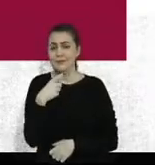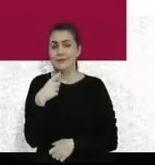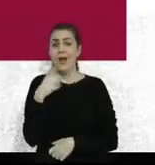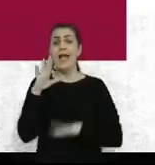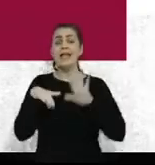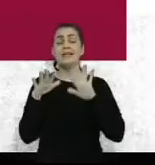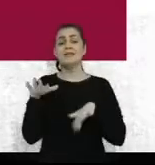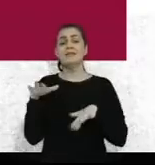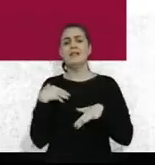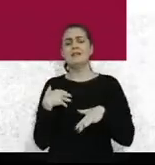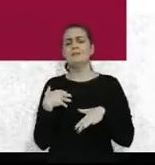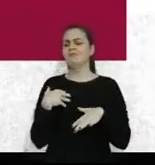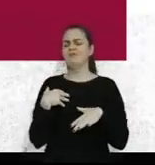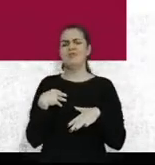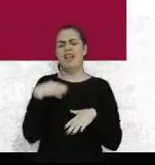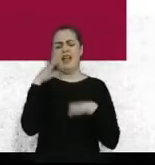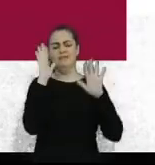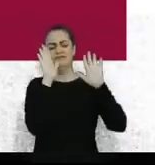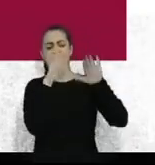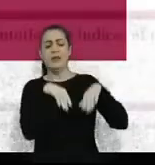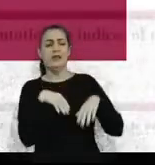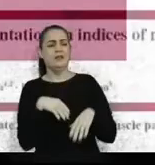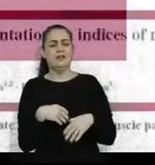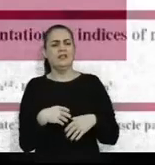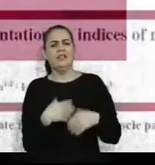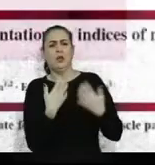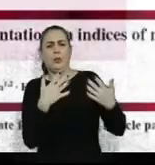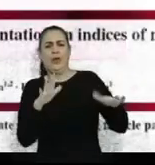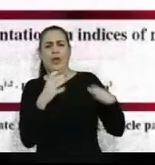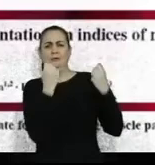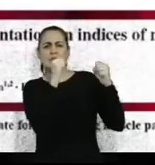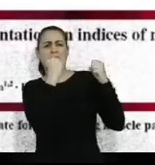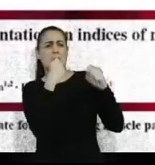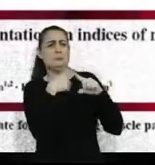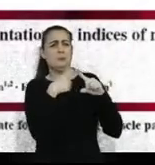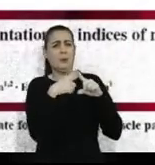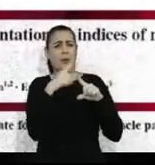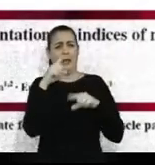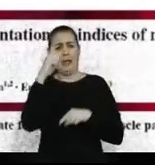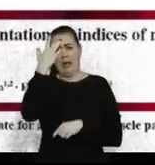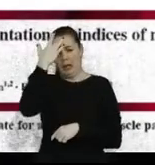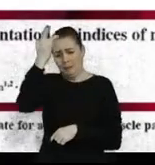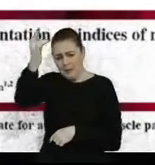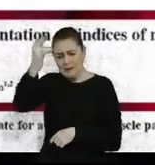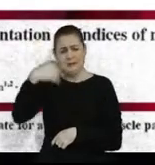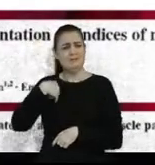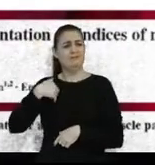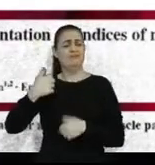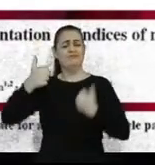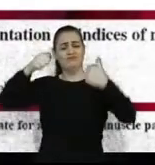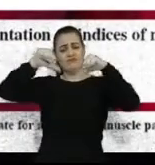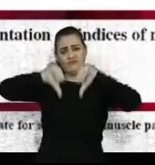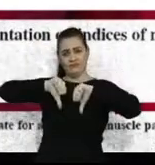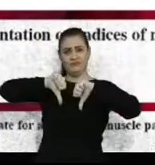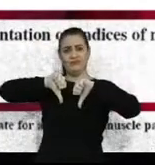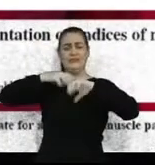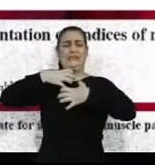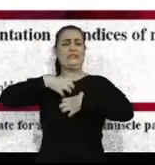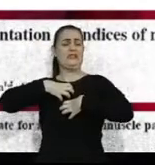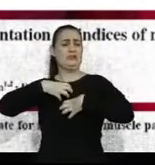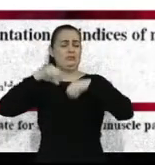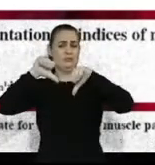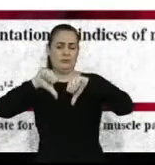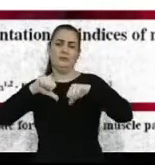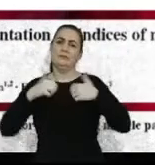gente pensa em performance, a gente tem que pensar em recuperação também. E a gente também traz alguns benefícios dos polifenóis. E aí, o que são os polifenóis?